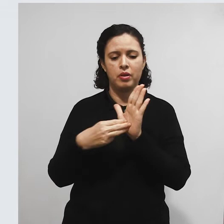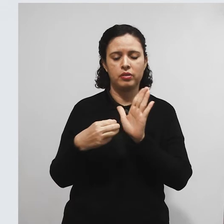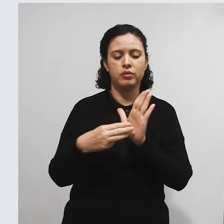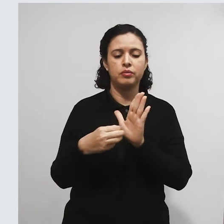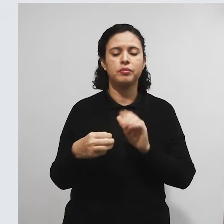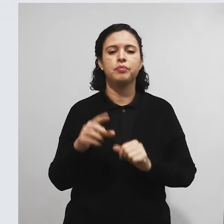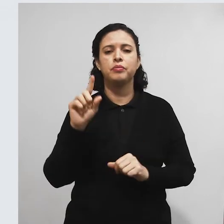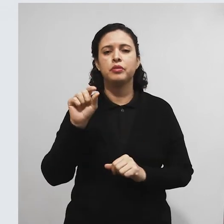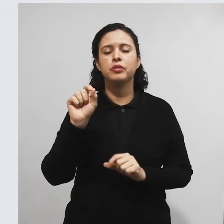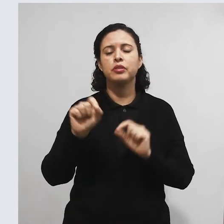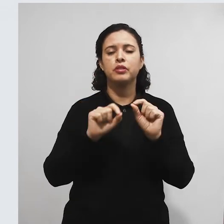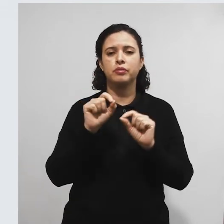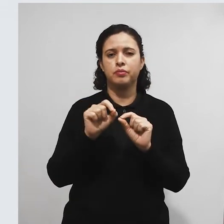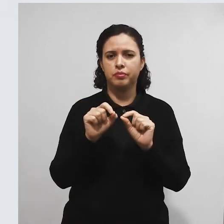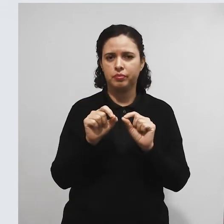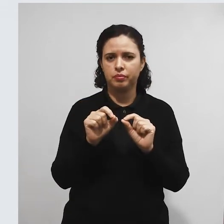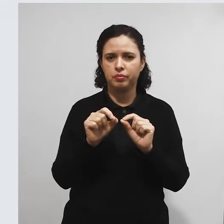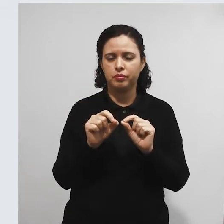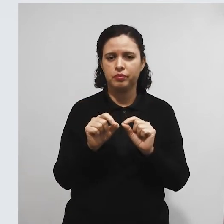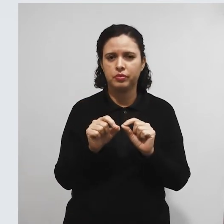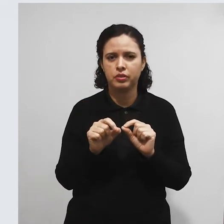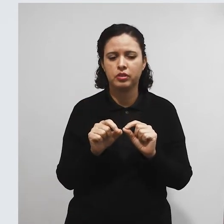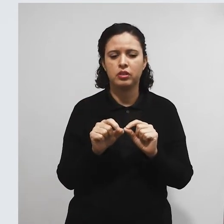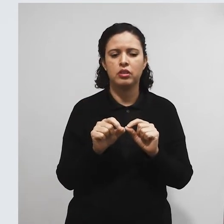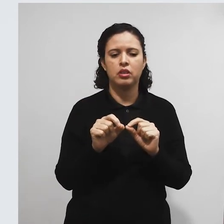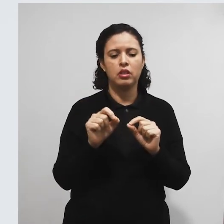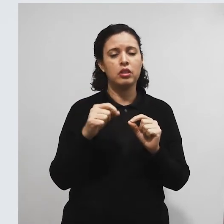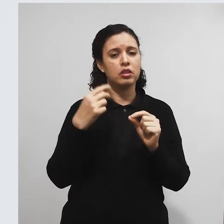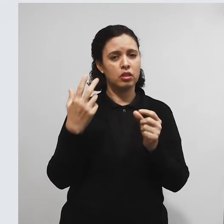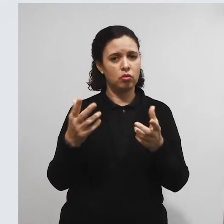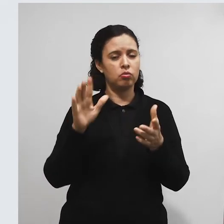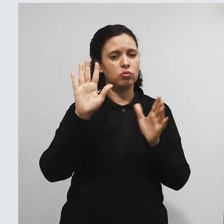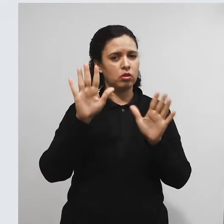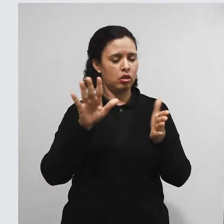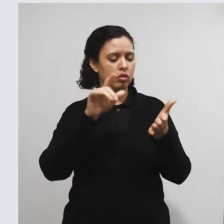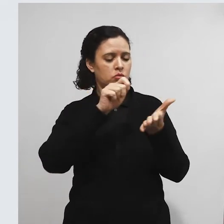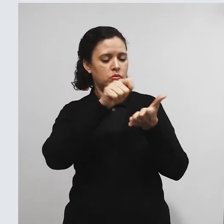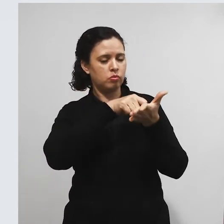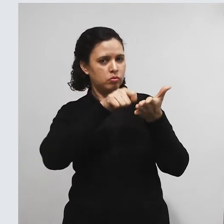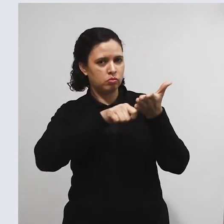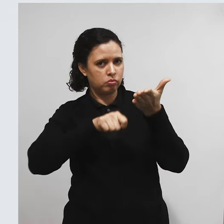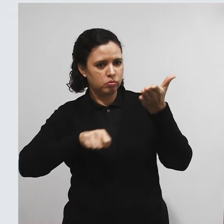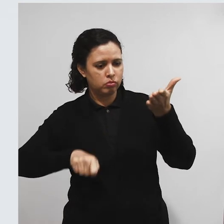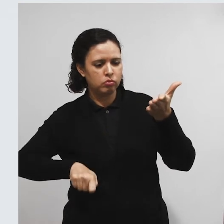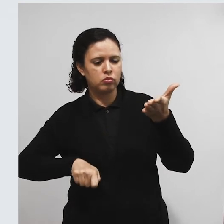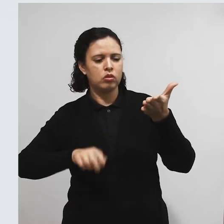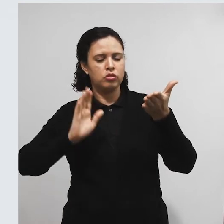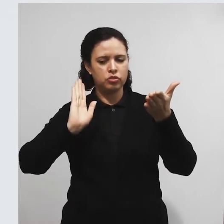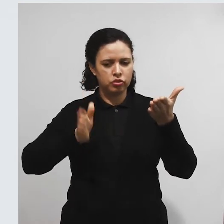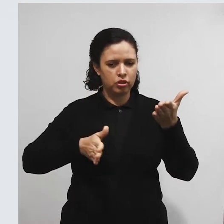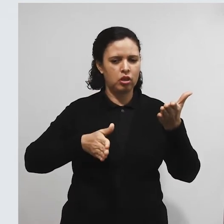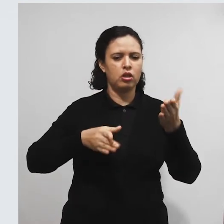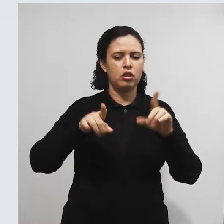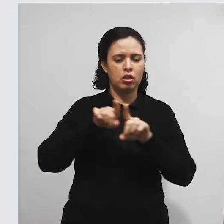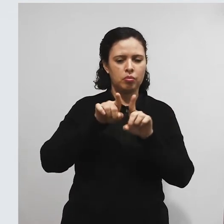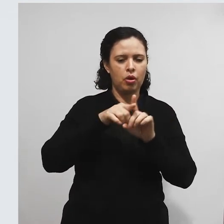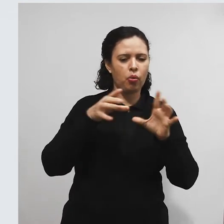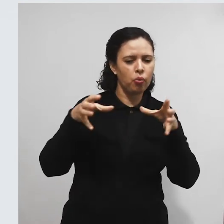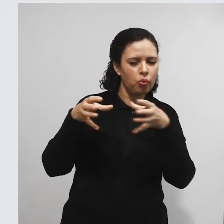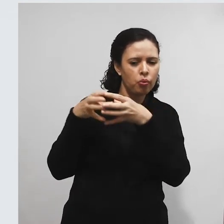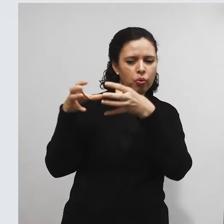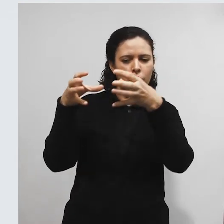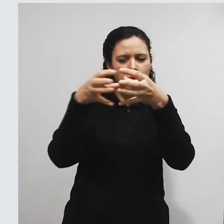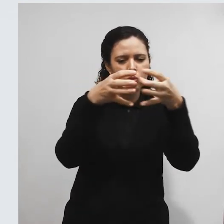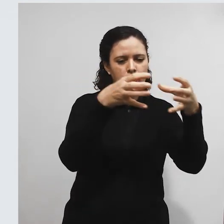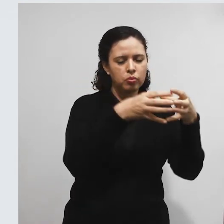a partir da etnografia que foi feita, né, a partir das comparações etnológicas